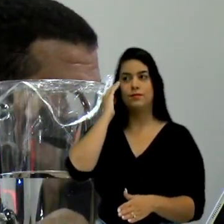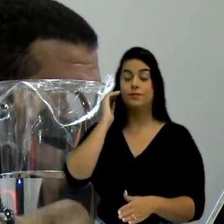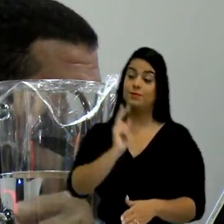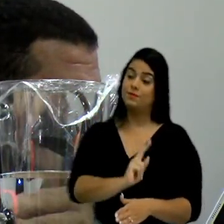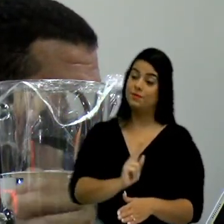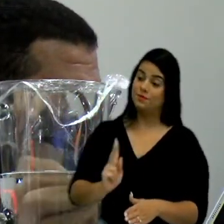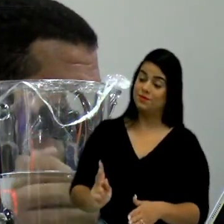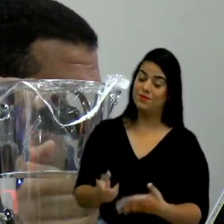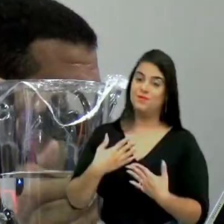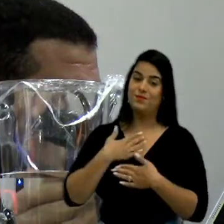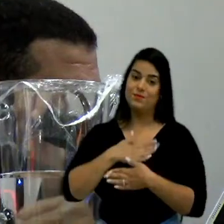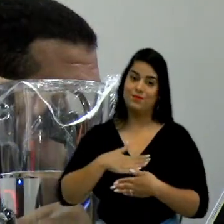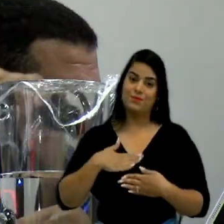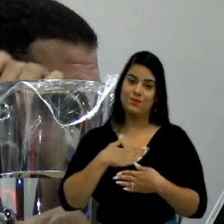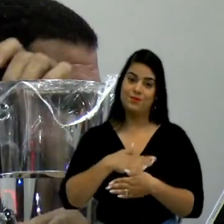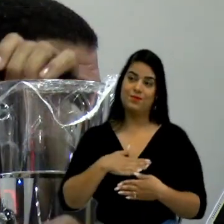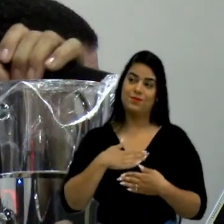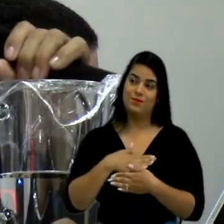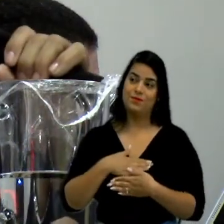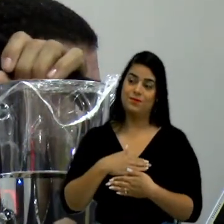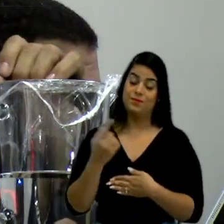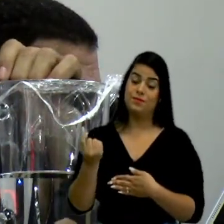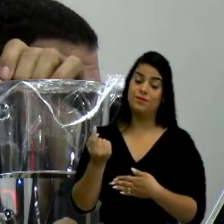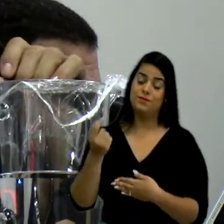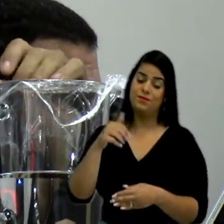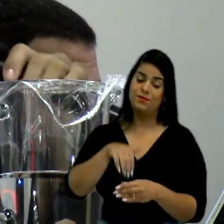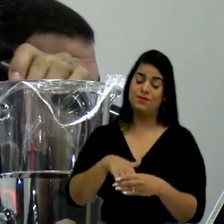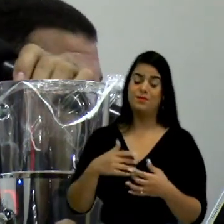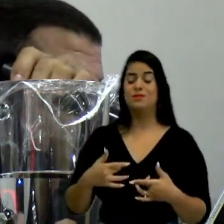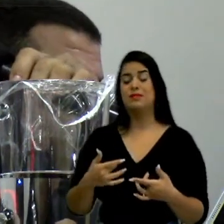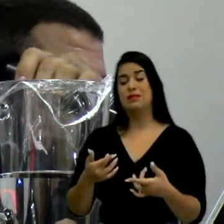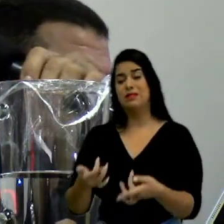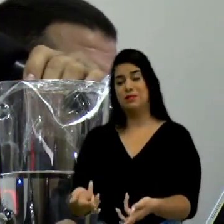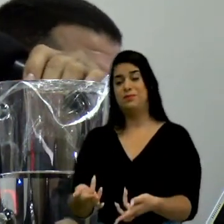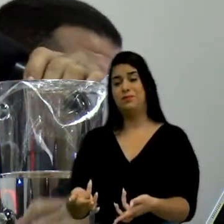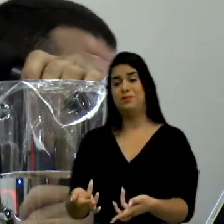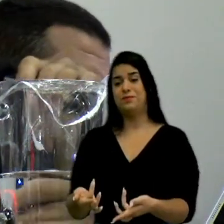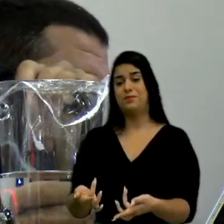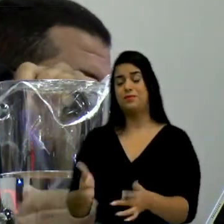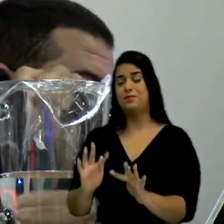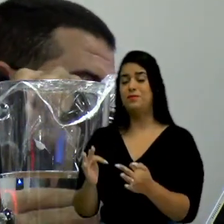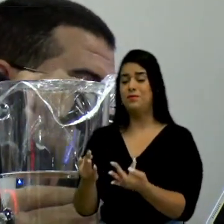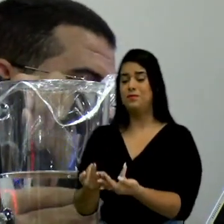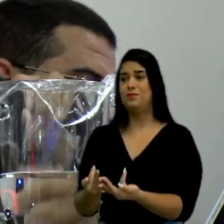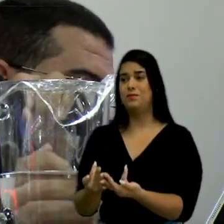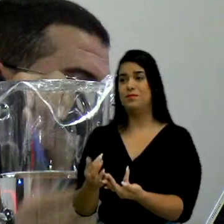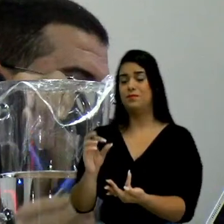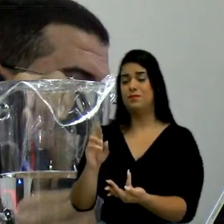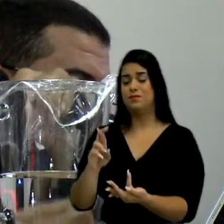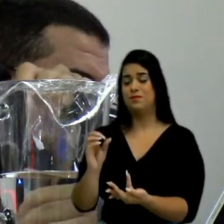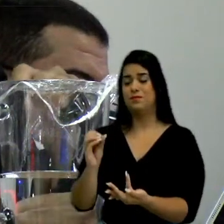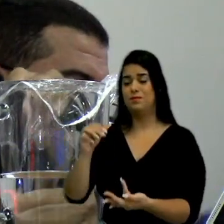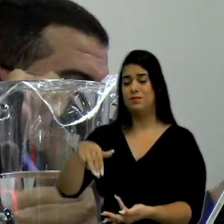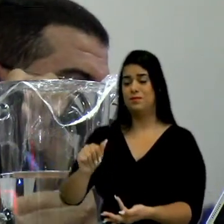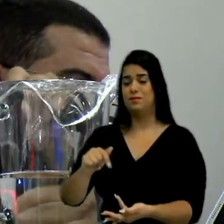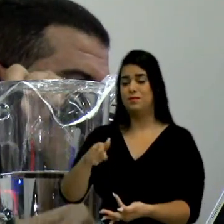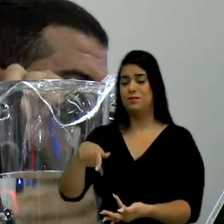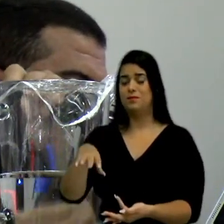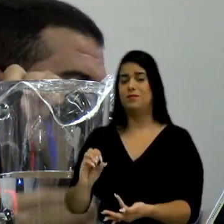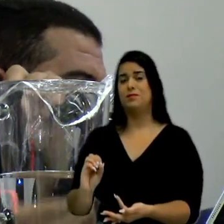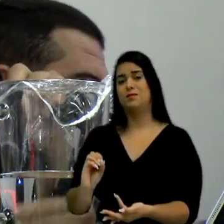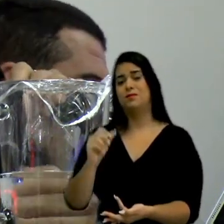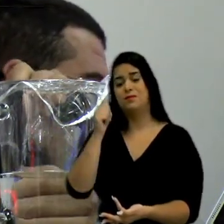Presidente, gostaria de colocar um voto de pesar aos familiares do senhor Romão Gomes, pelo falecimento de Dona